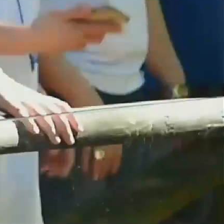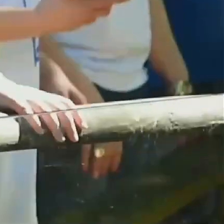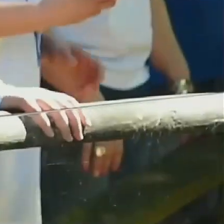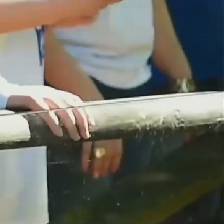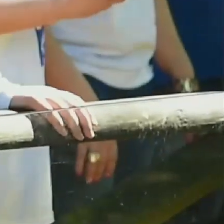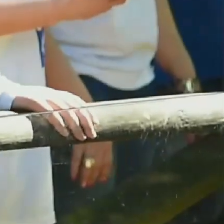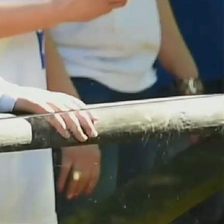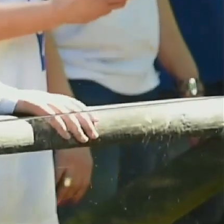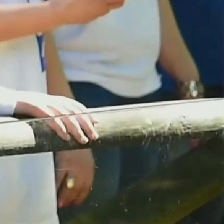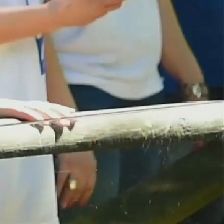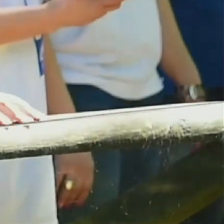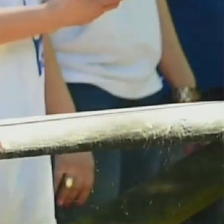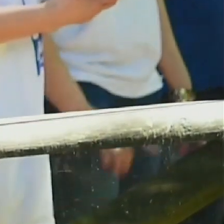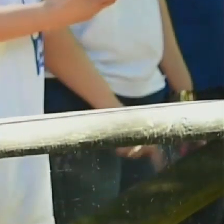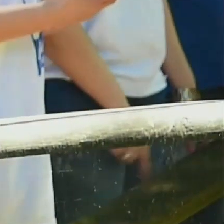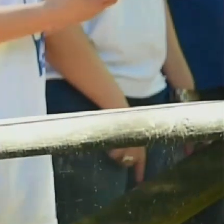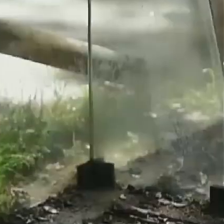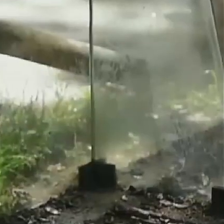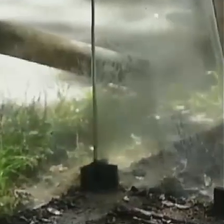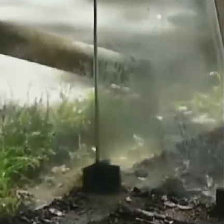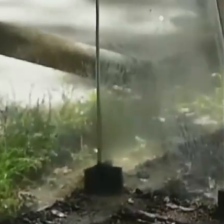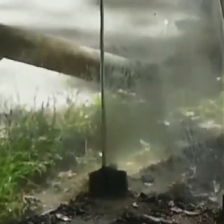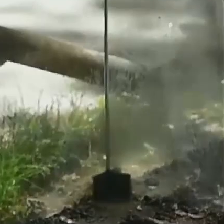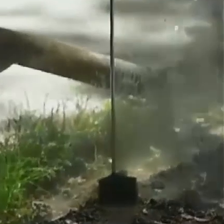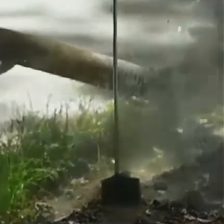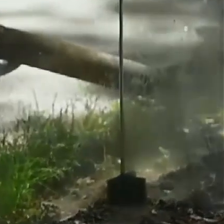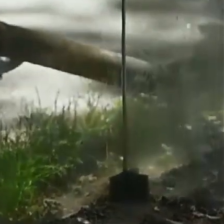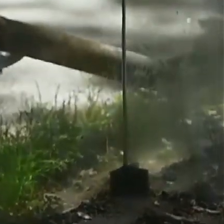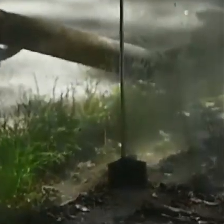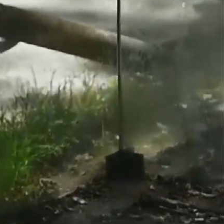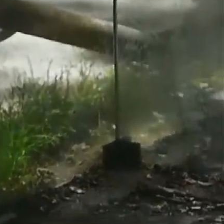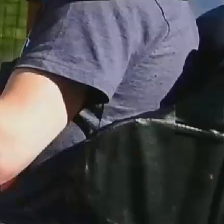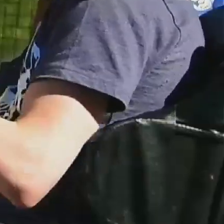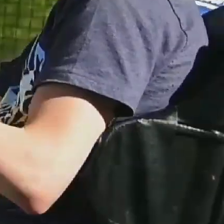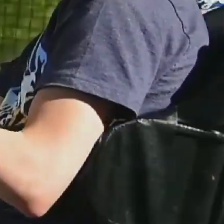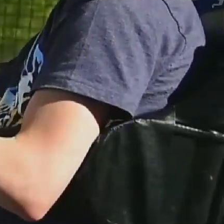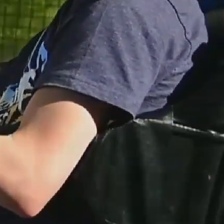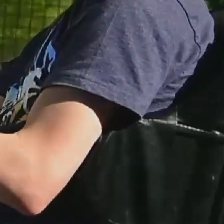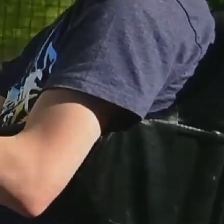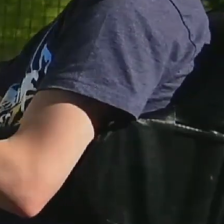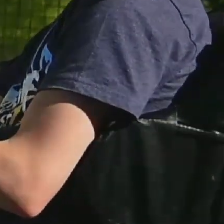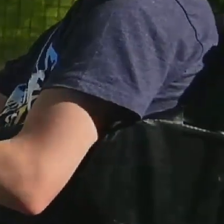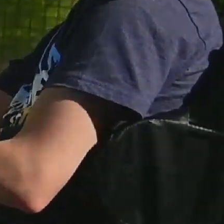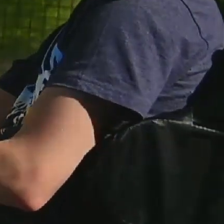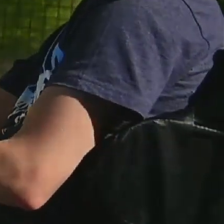Interrupções letivas mais curtas, Natal e Páscoa, mas sobretudo a grande interrupção letiva que é o verão.